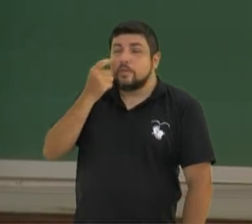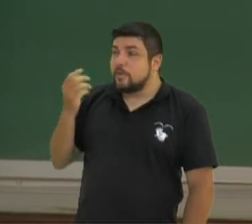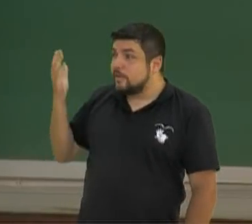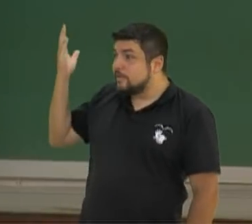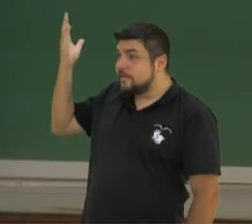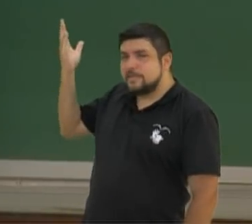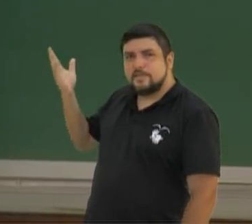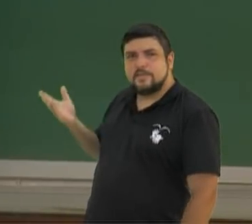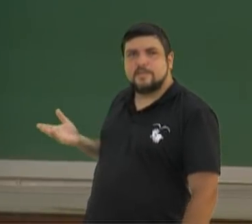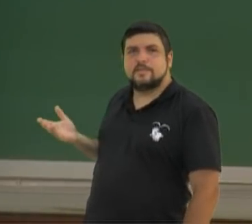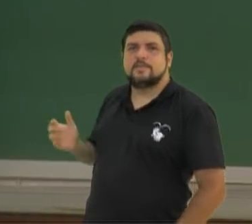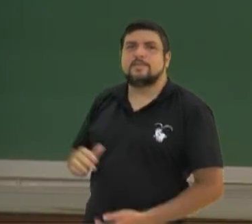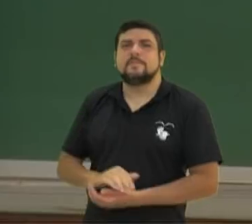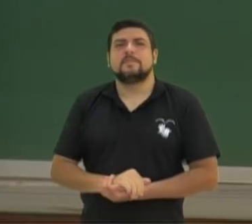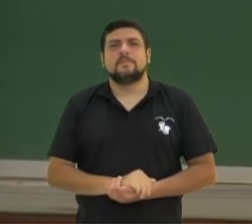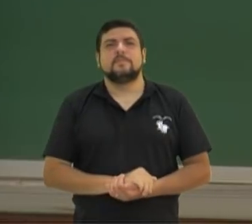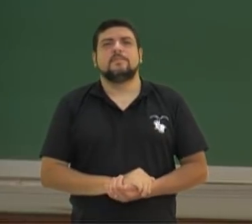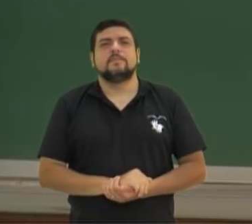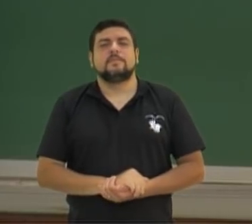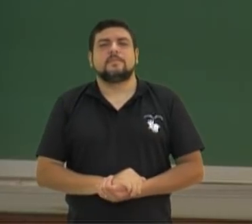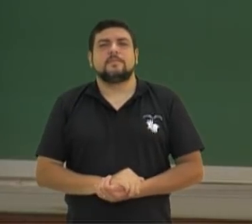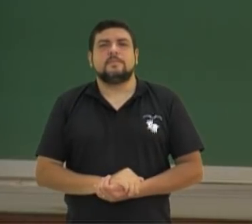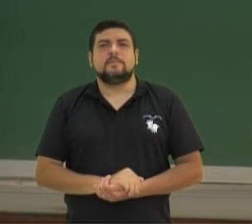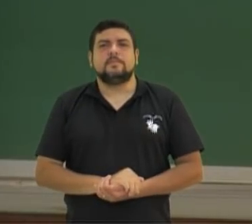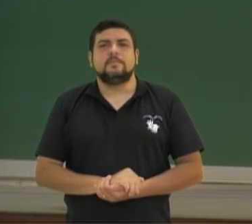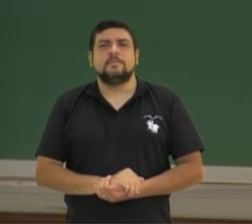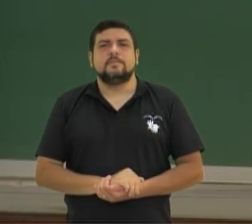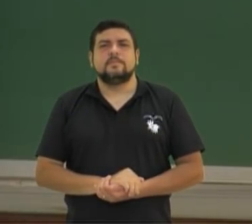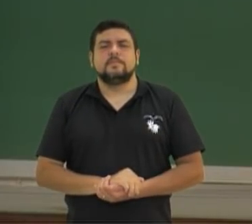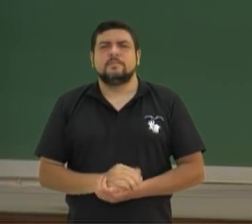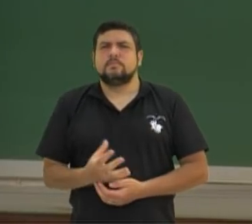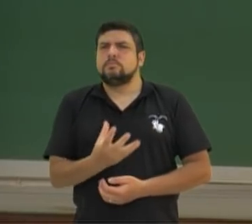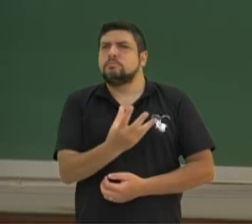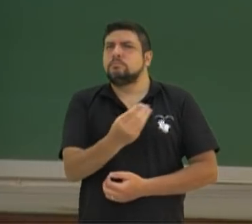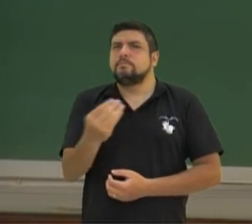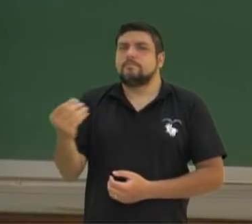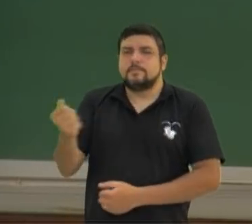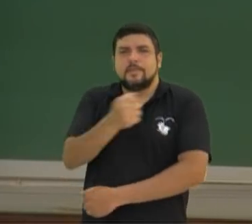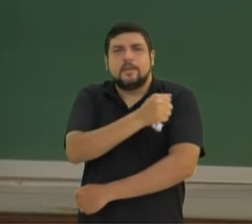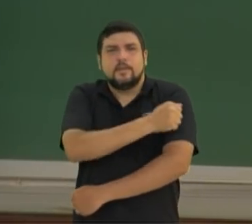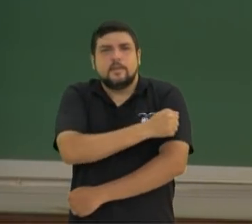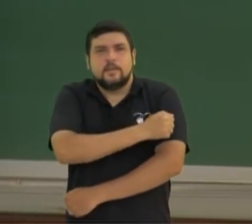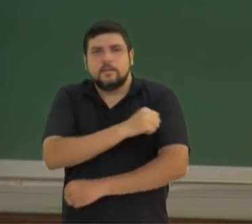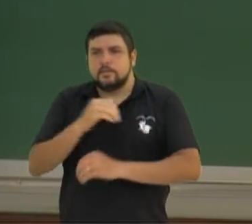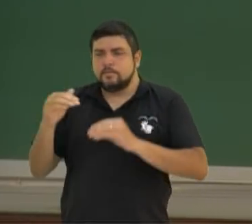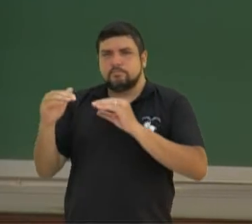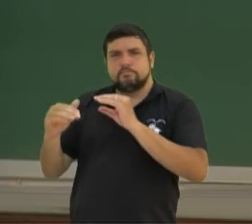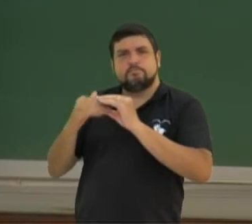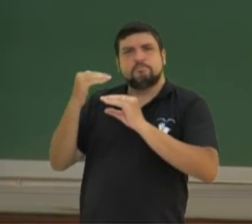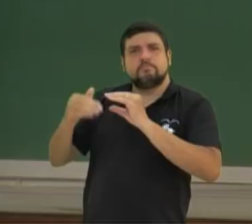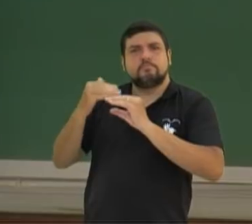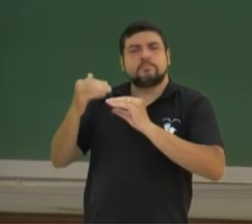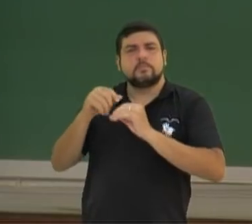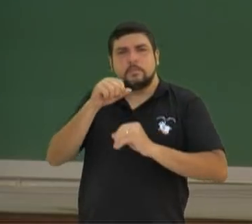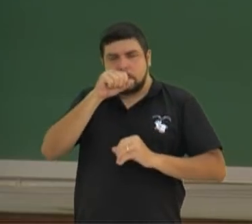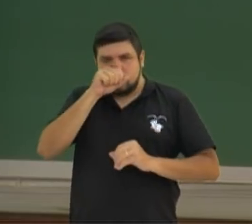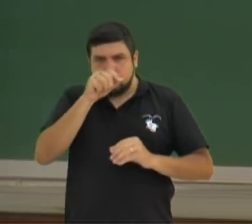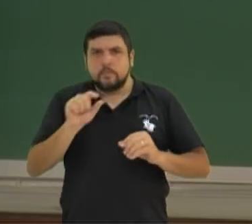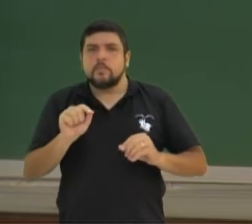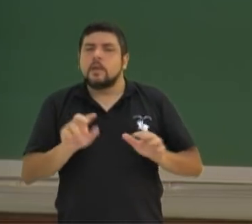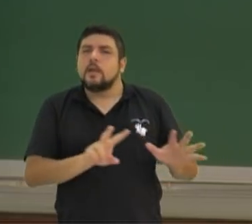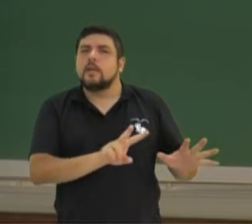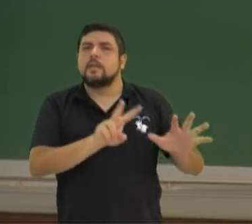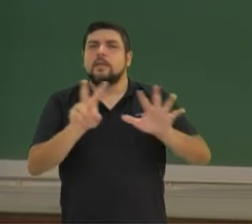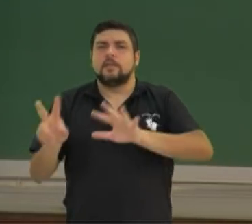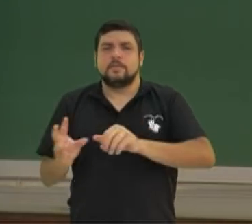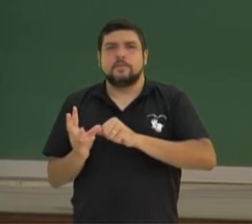da teacher está crescendo. Um monte de alunos que me mandaram as atividades da Semana do Conhecimento, ou